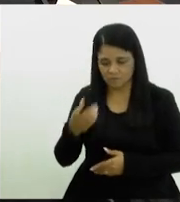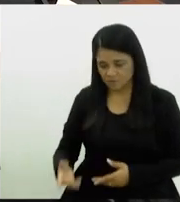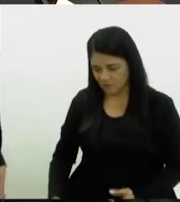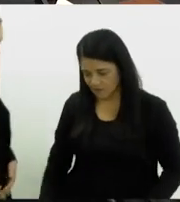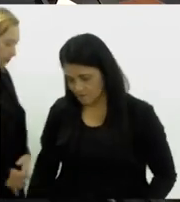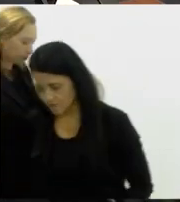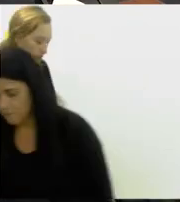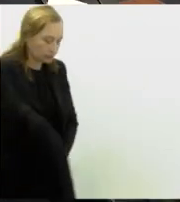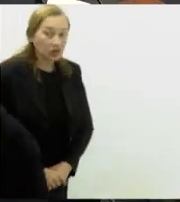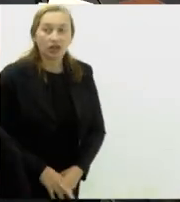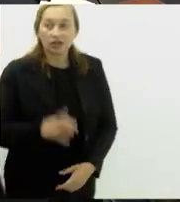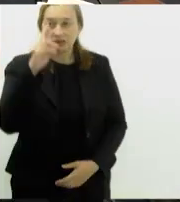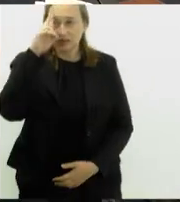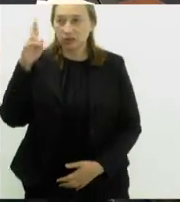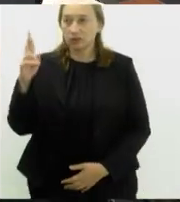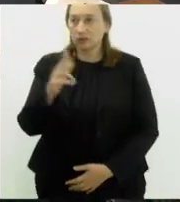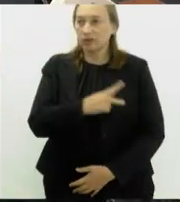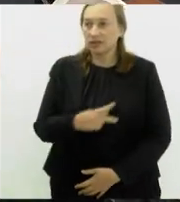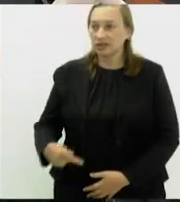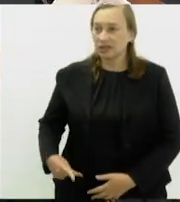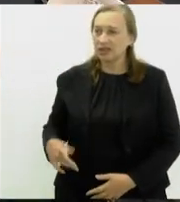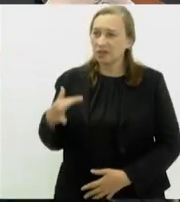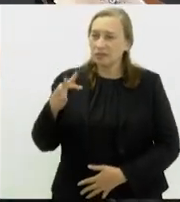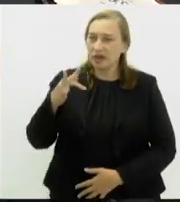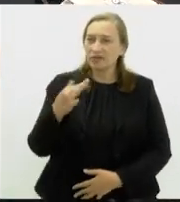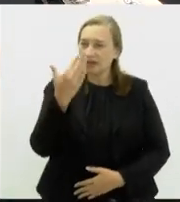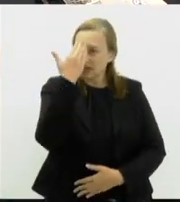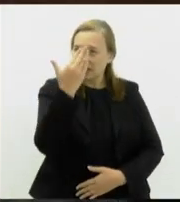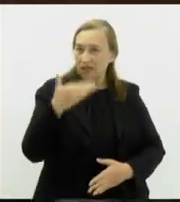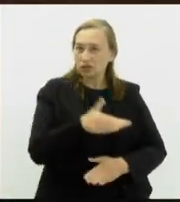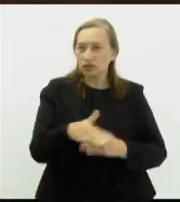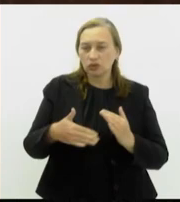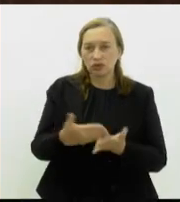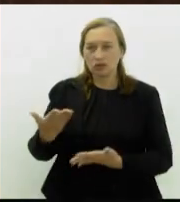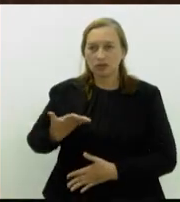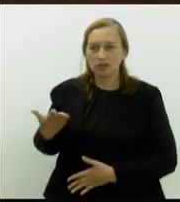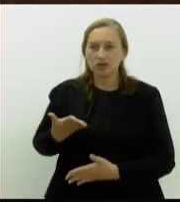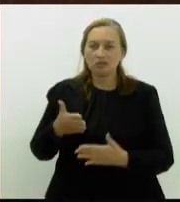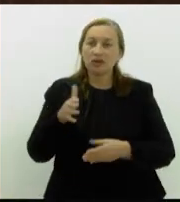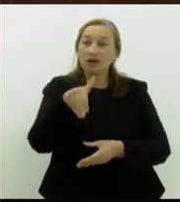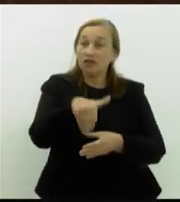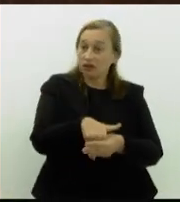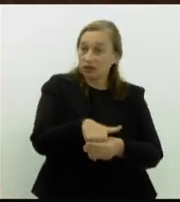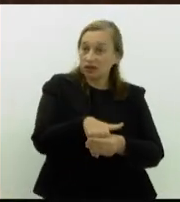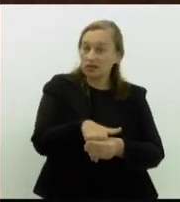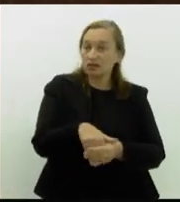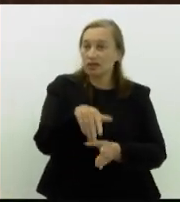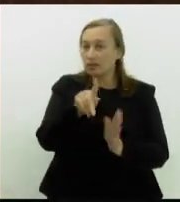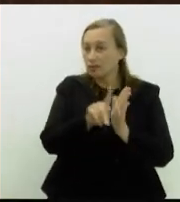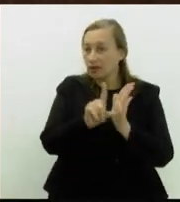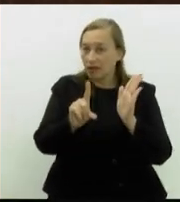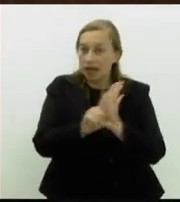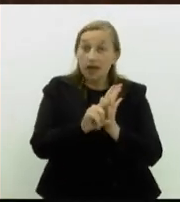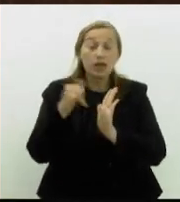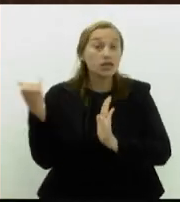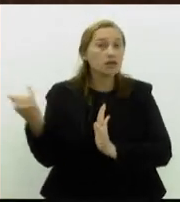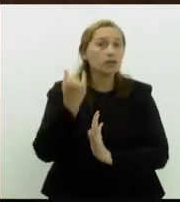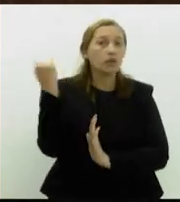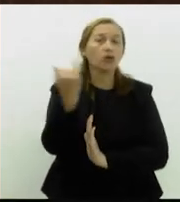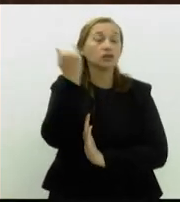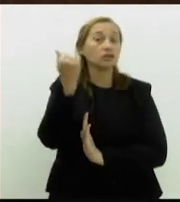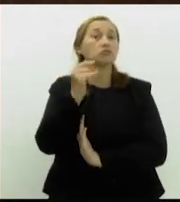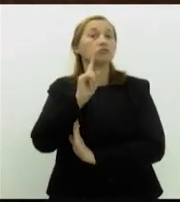muito brevemente, eu quero aqui agradecer a todos os nossos pares pela votação desse PL tão importante,